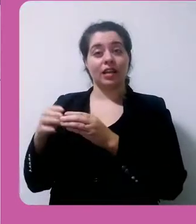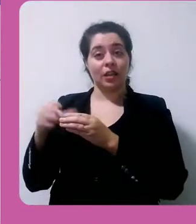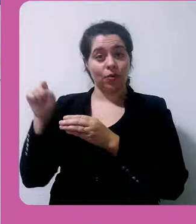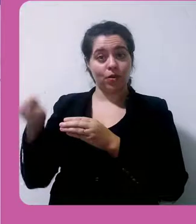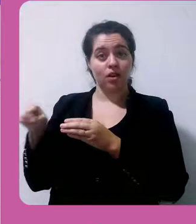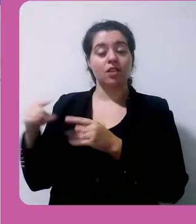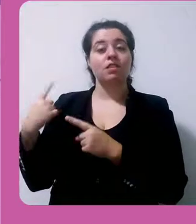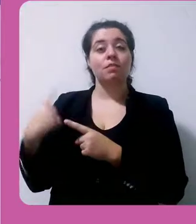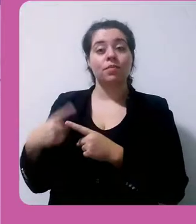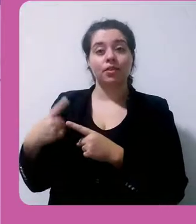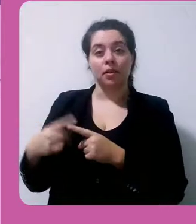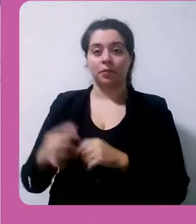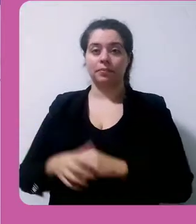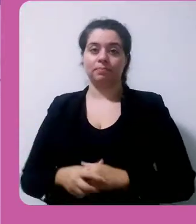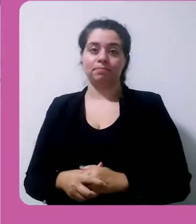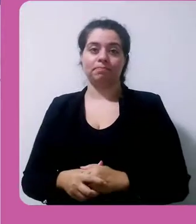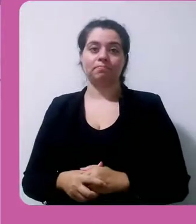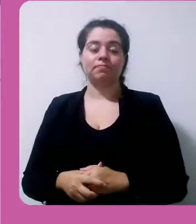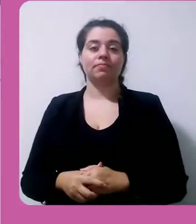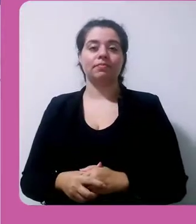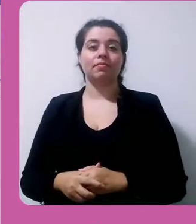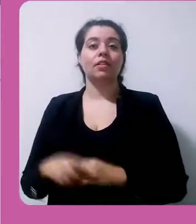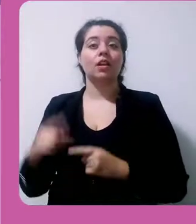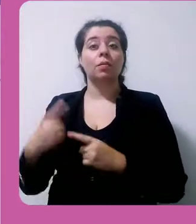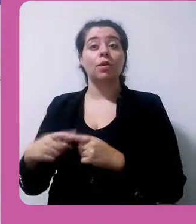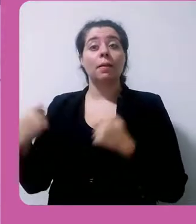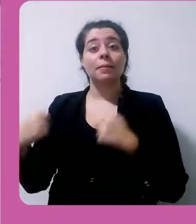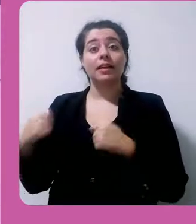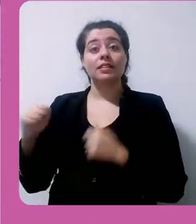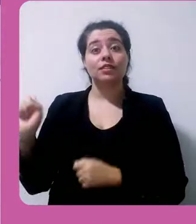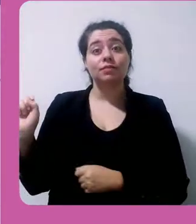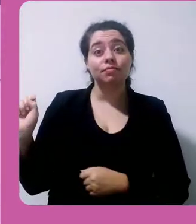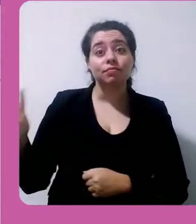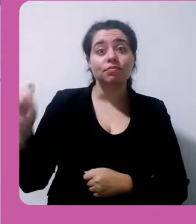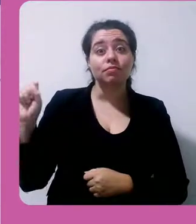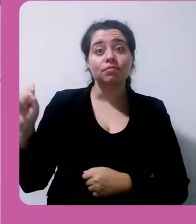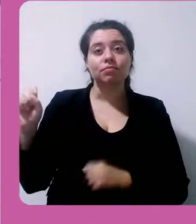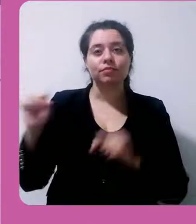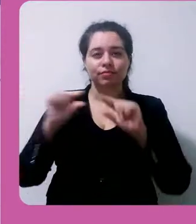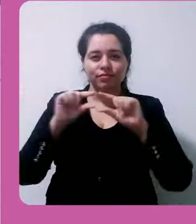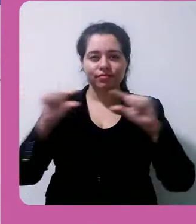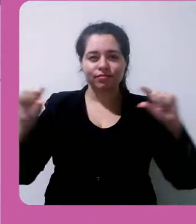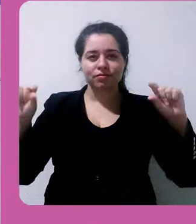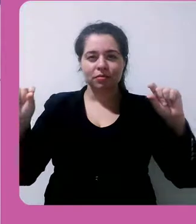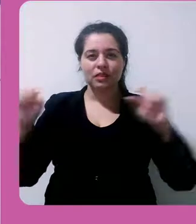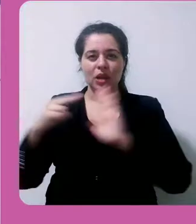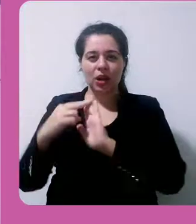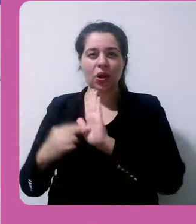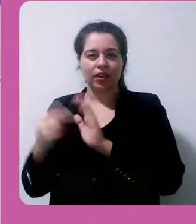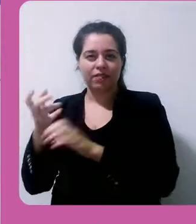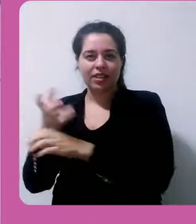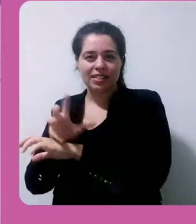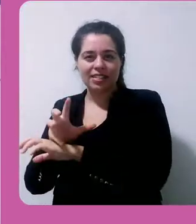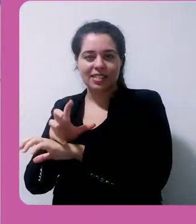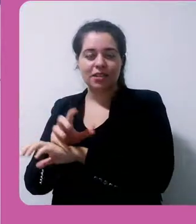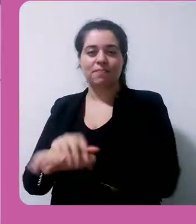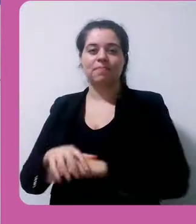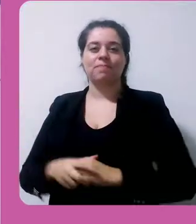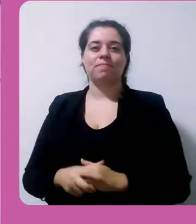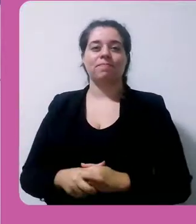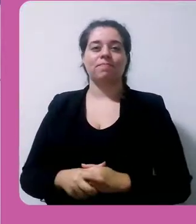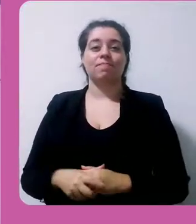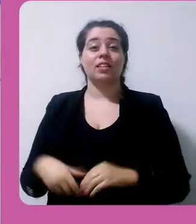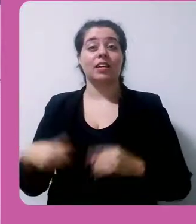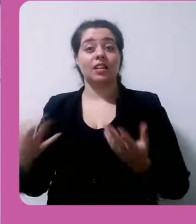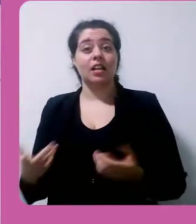porque eu preciso marcar a opção desconsiderar notas vazias. Então, o aluno que fez